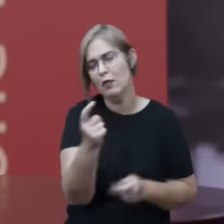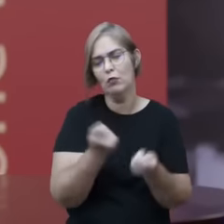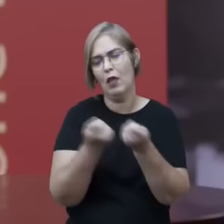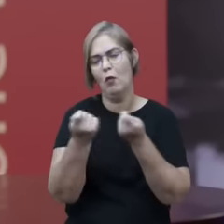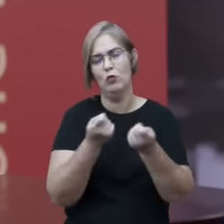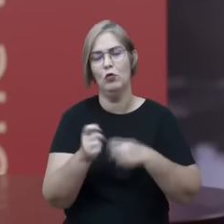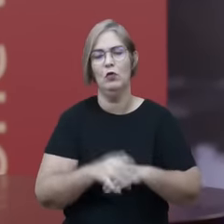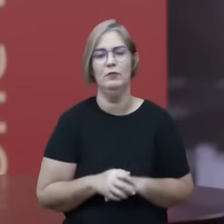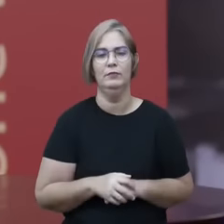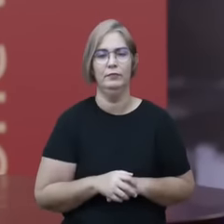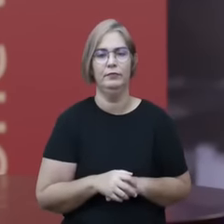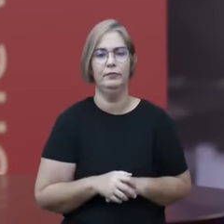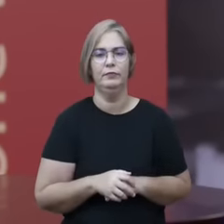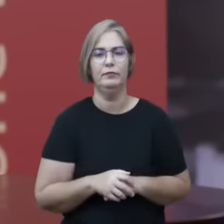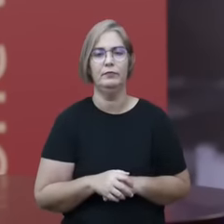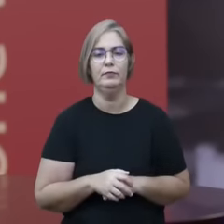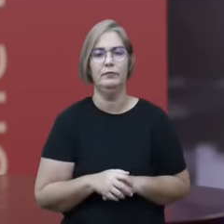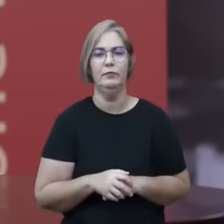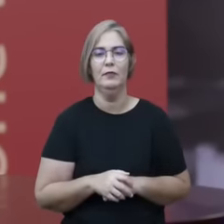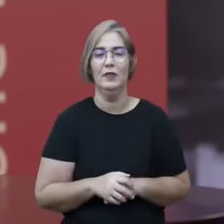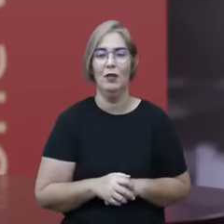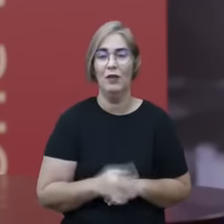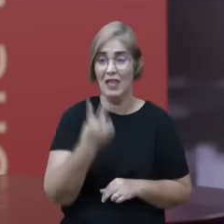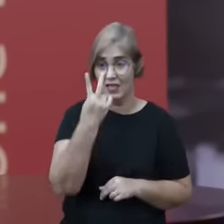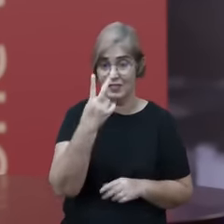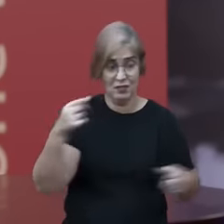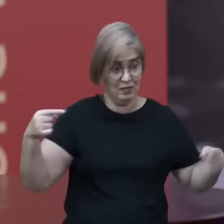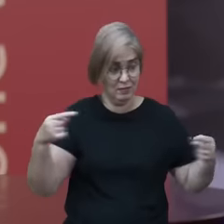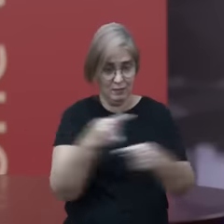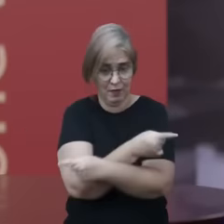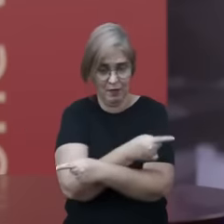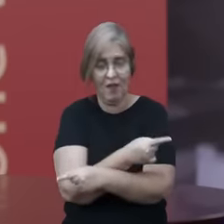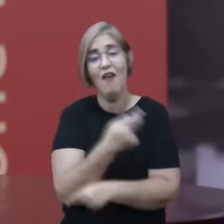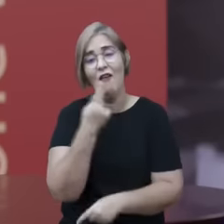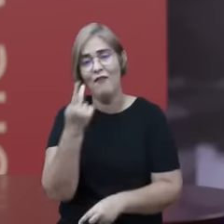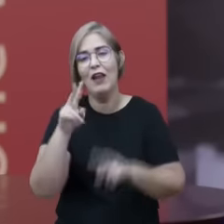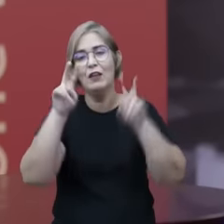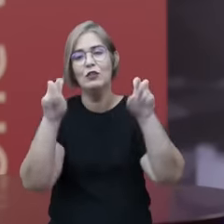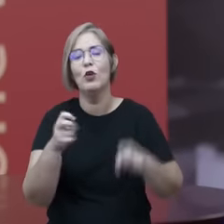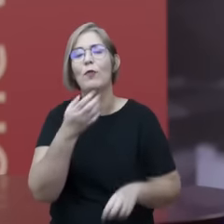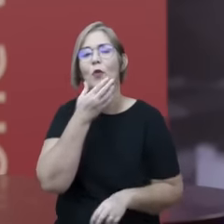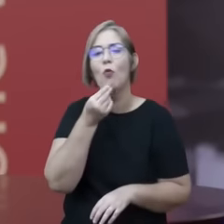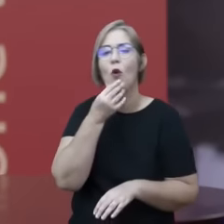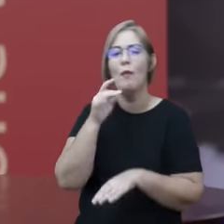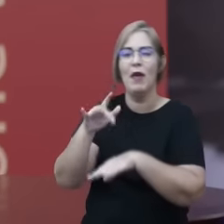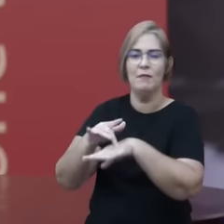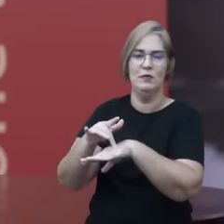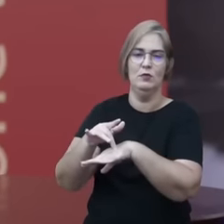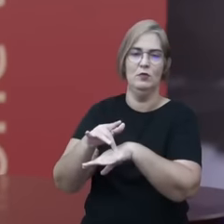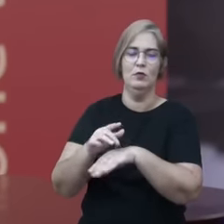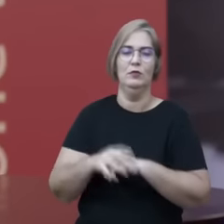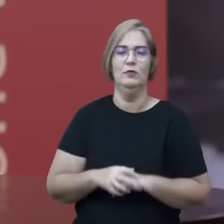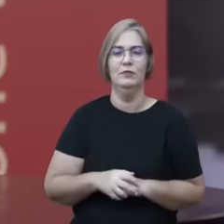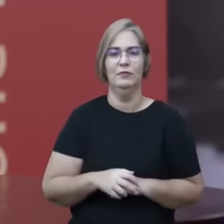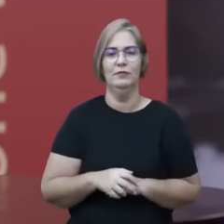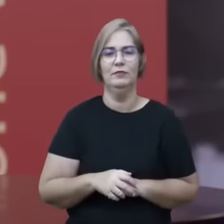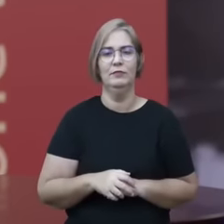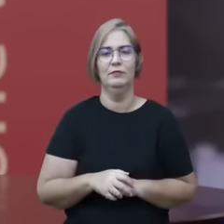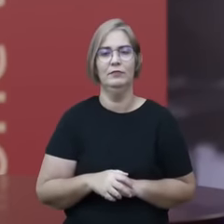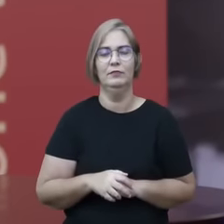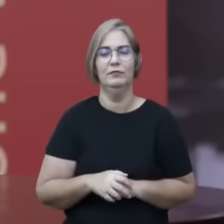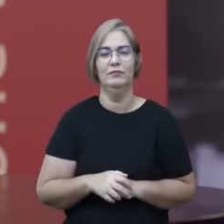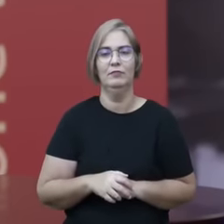Cami levam a dois elementos fundamentais do homem absurdo, que são os seguintes. Quais são